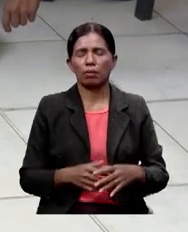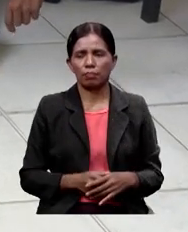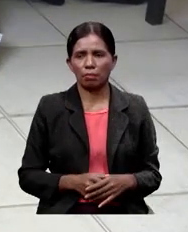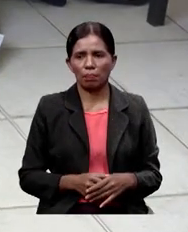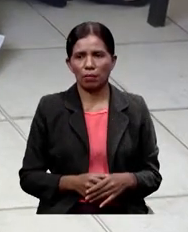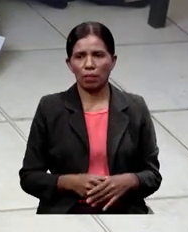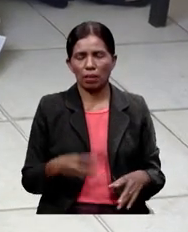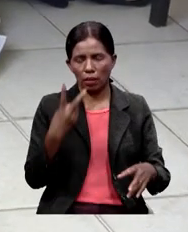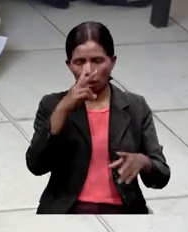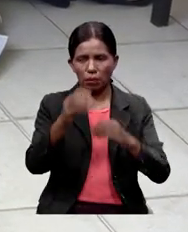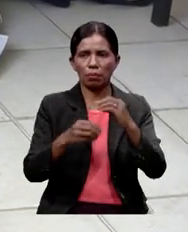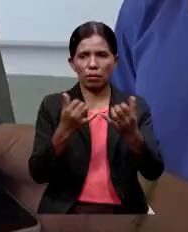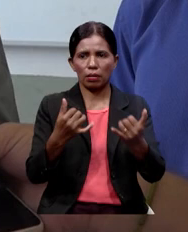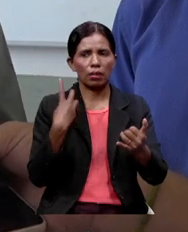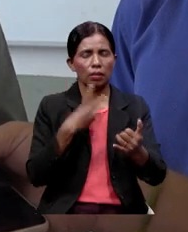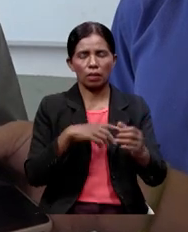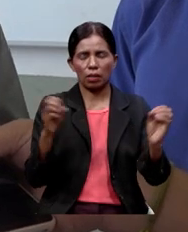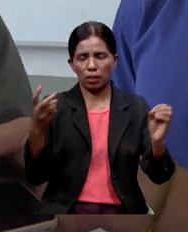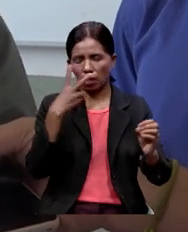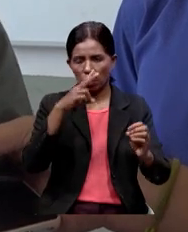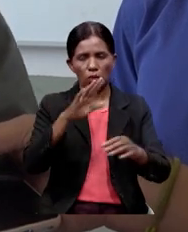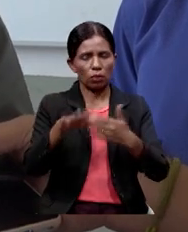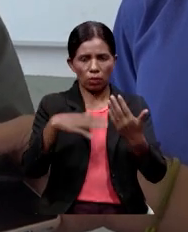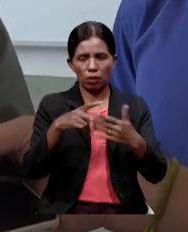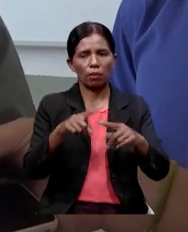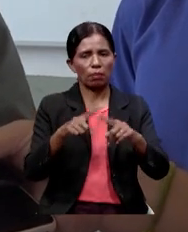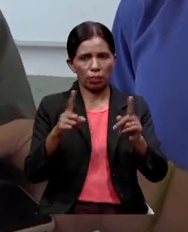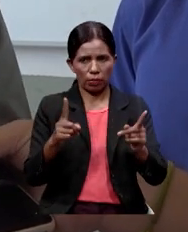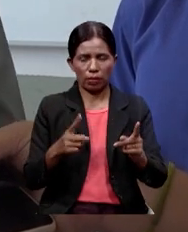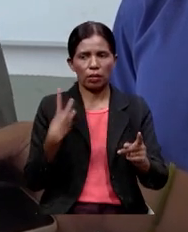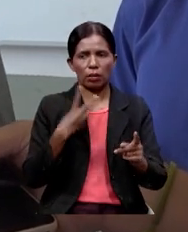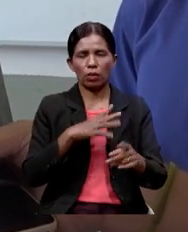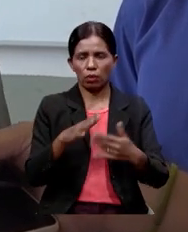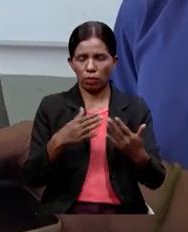bele resolver na ta la resolve ba territorio toma como vede